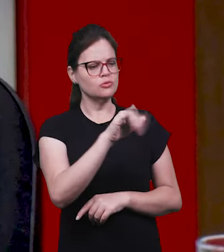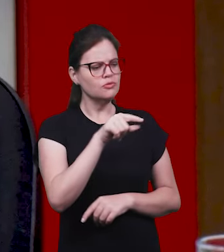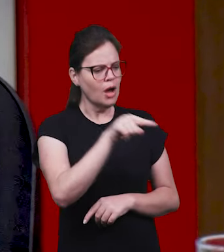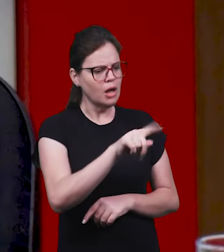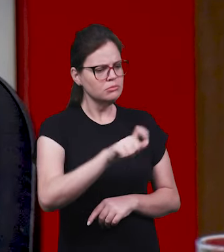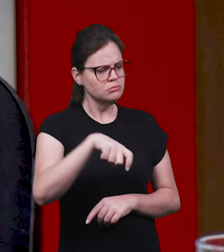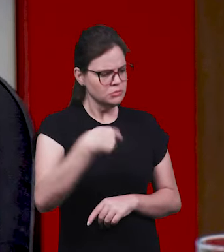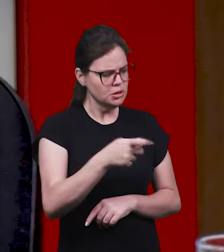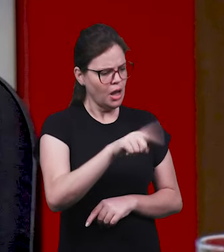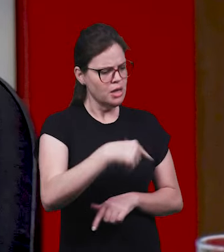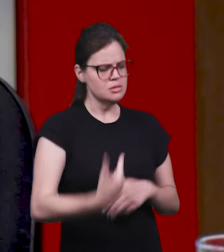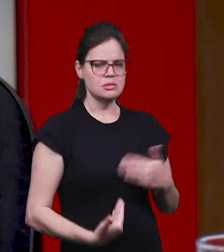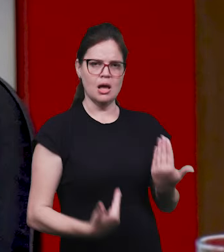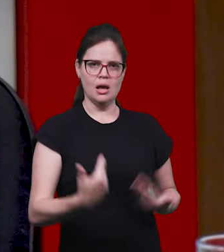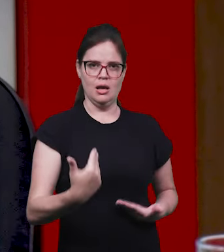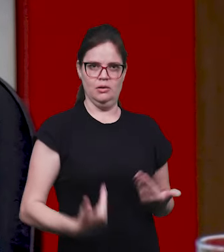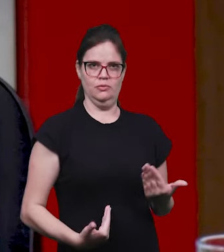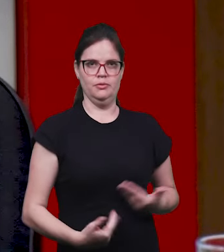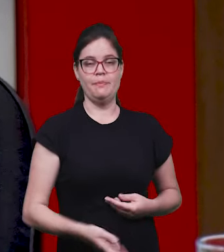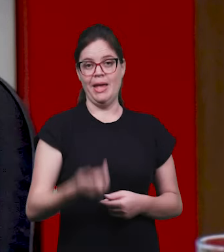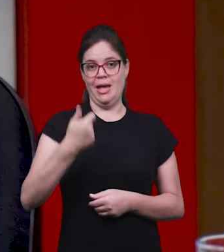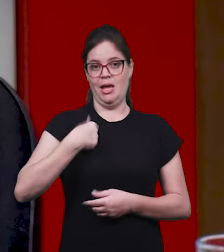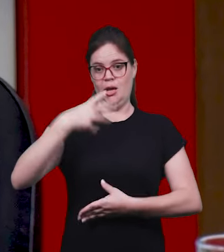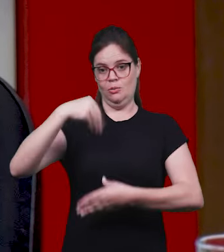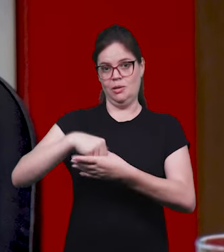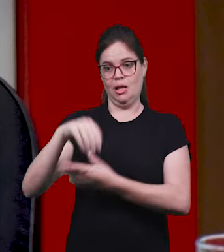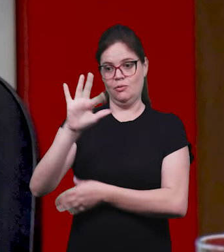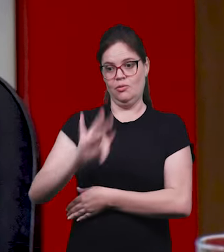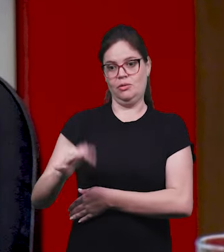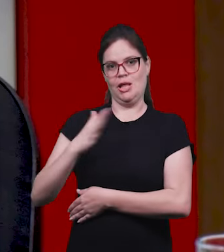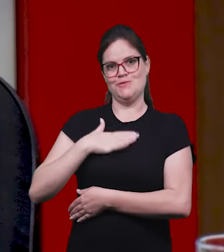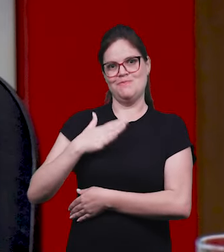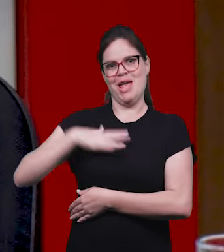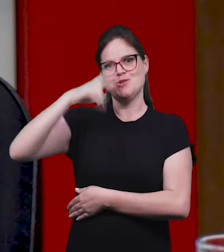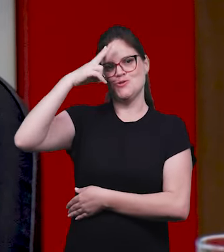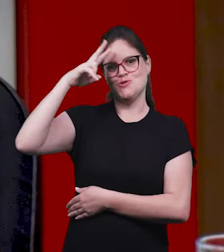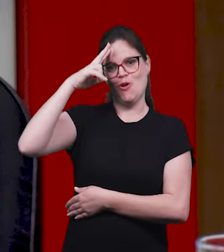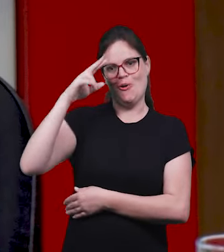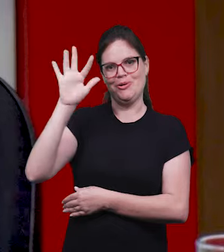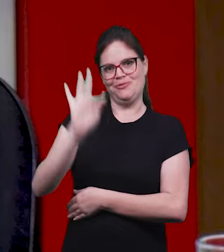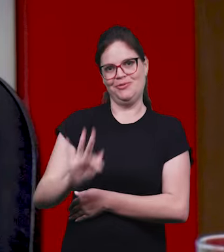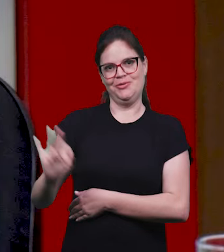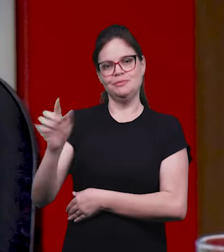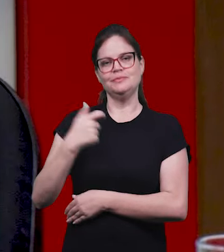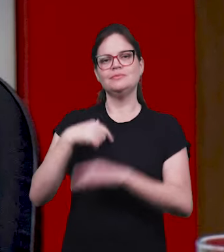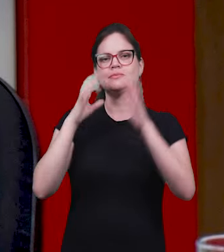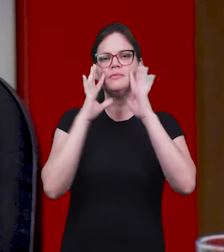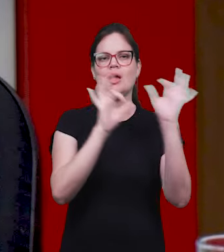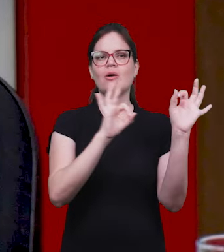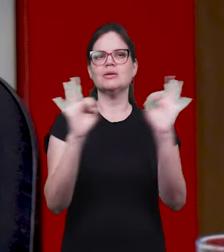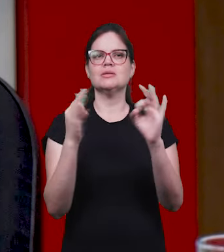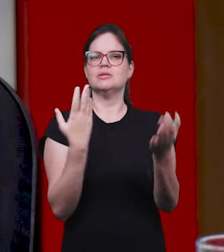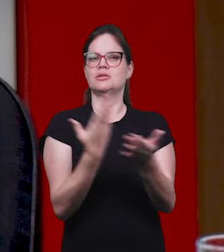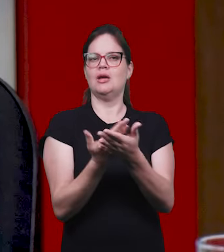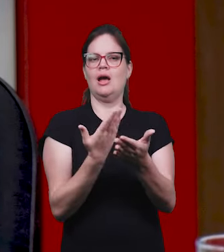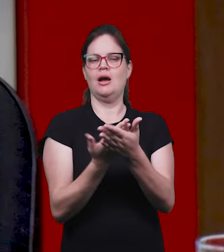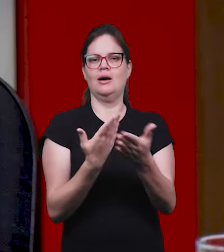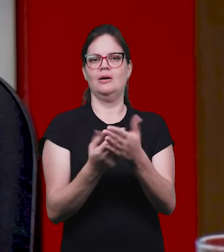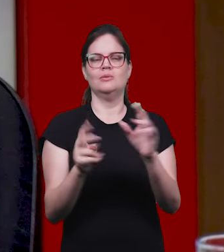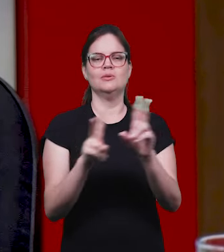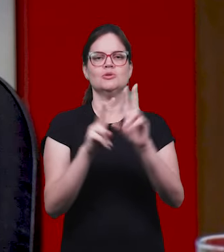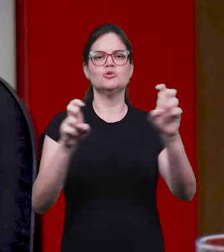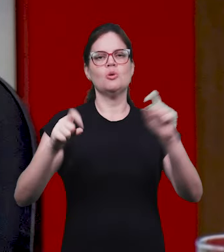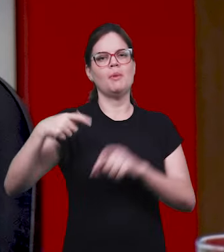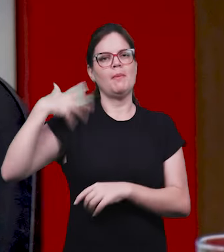meu servo, né? E quando eu estava na faculdade de História, eu assisti uma das aulas, uma